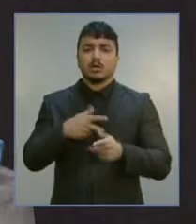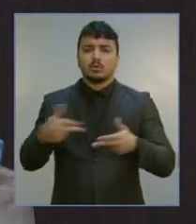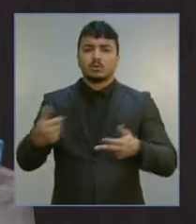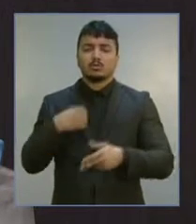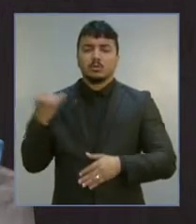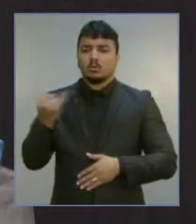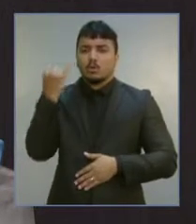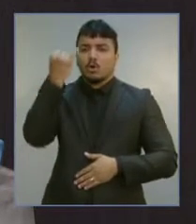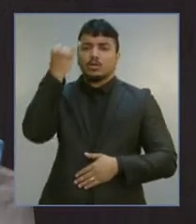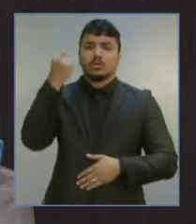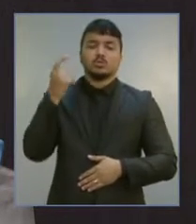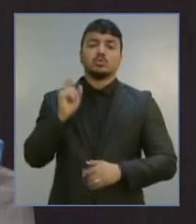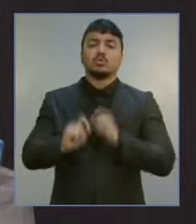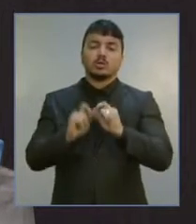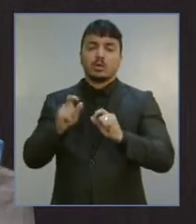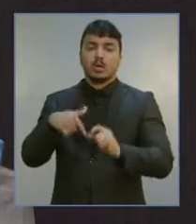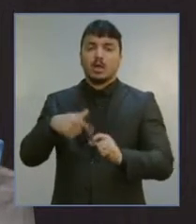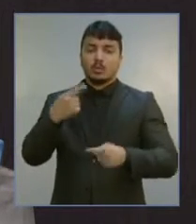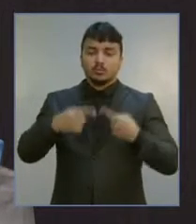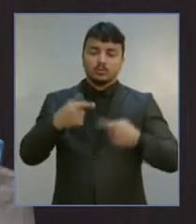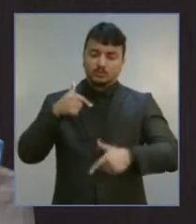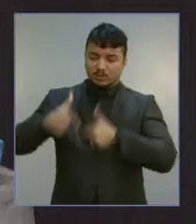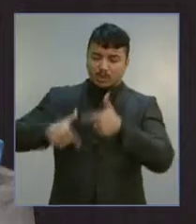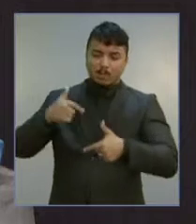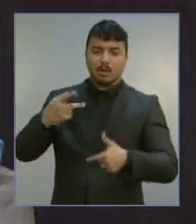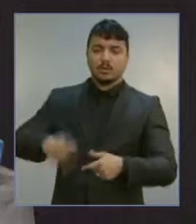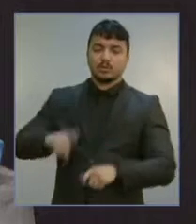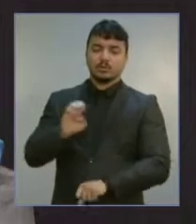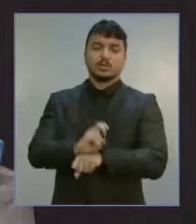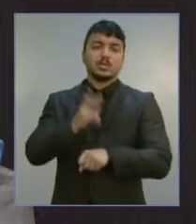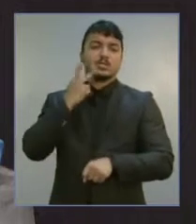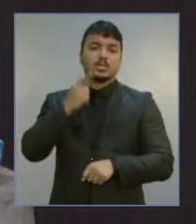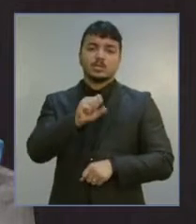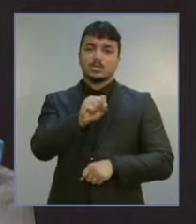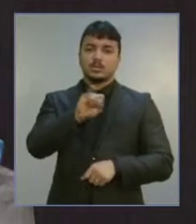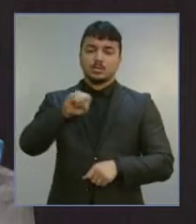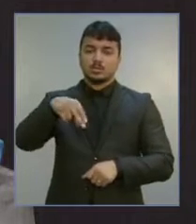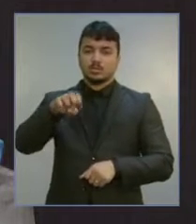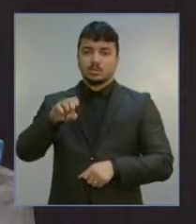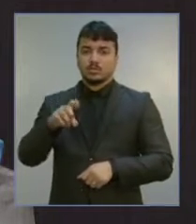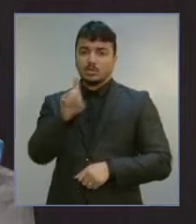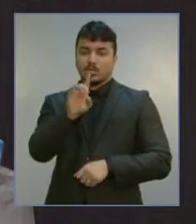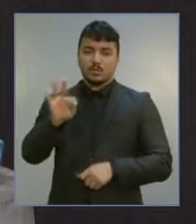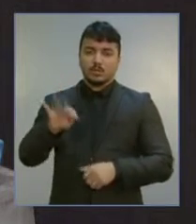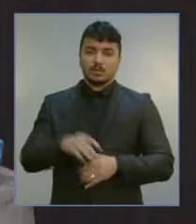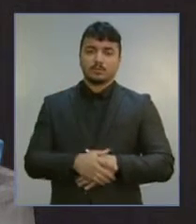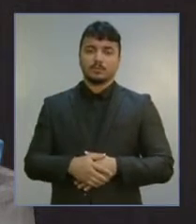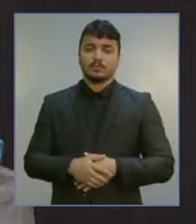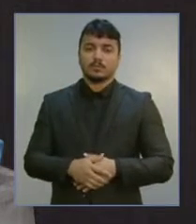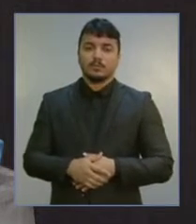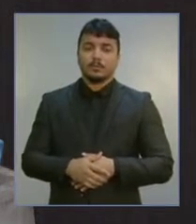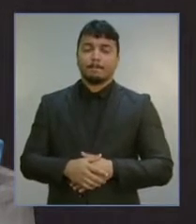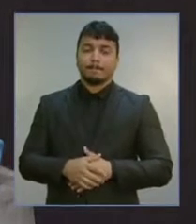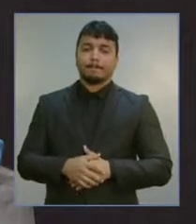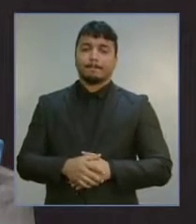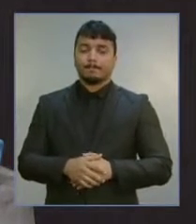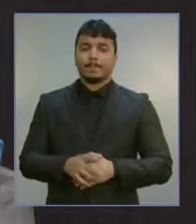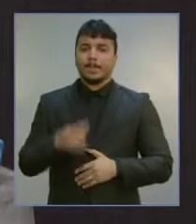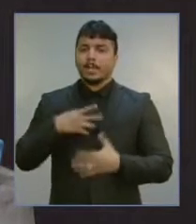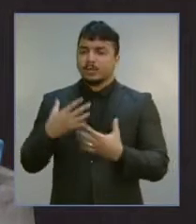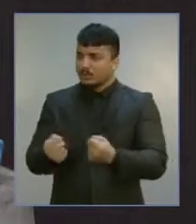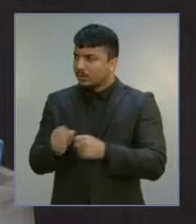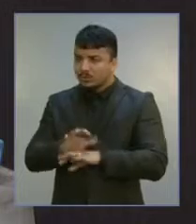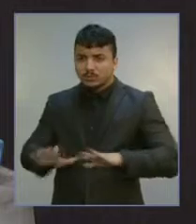absolutamente fundamentais para a política de emprego de trabalho no estado do ceará que é o cmdt este reconhecimento